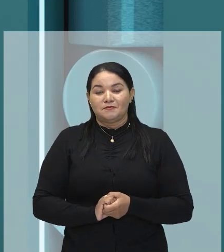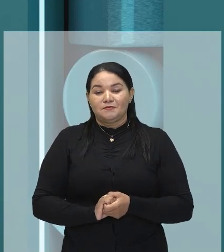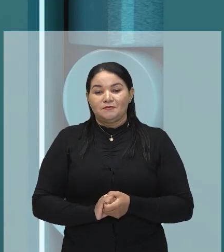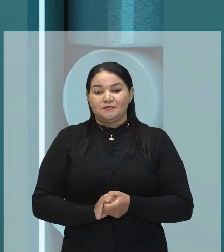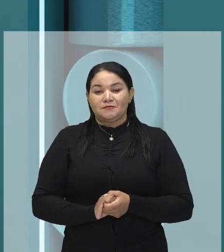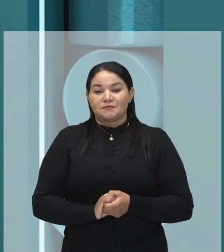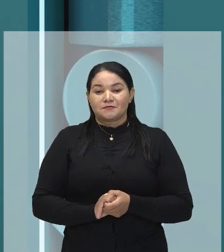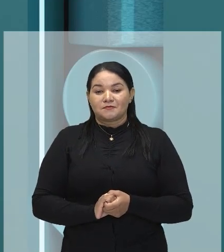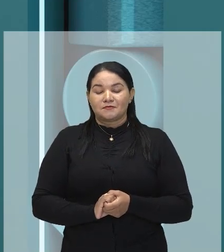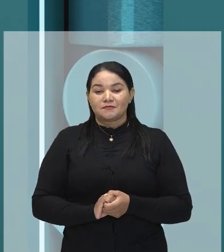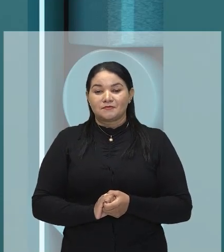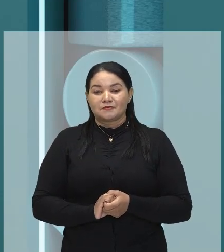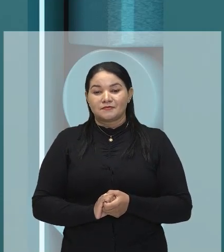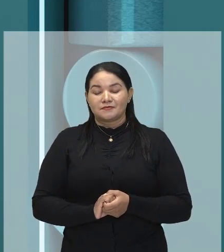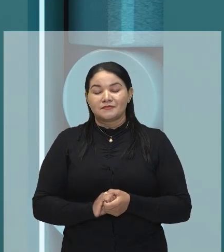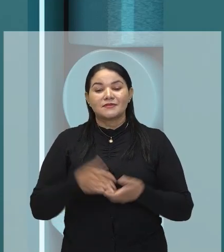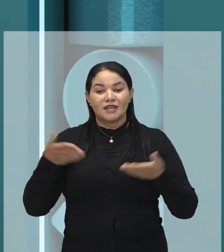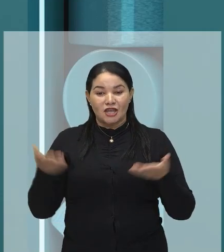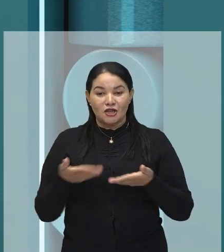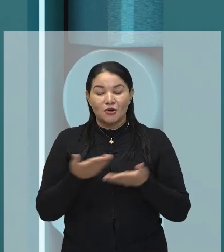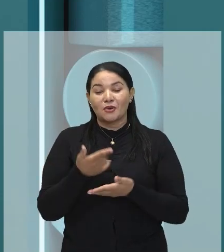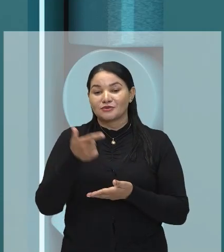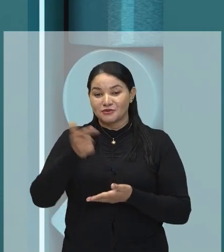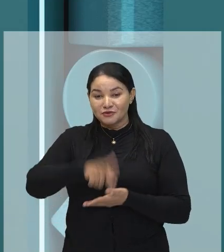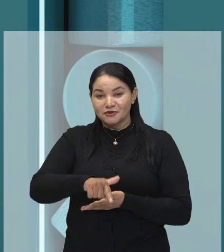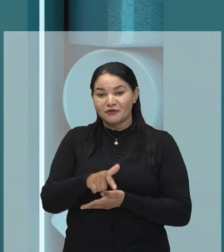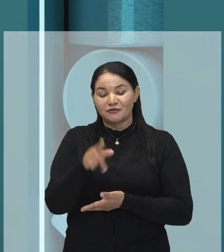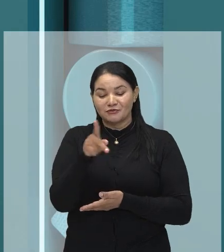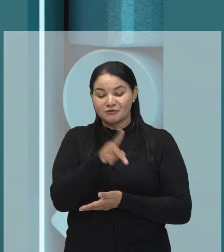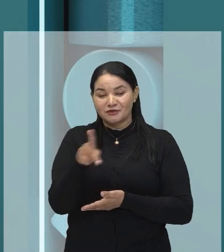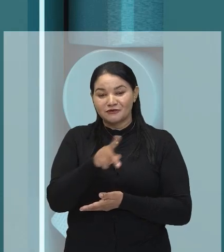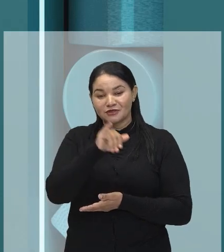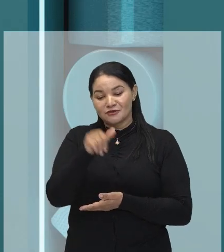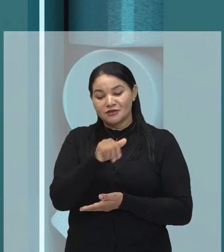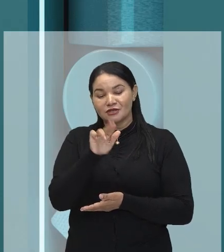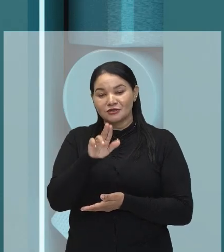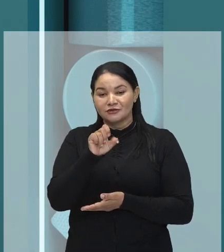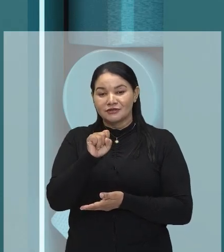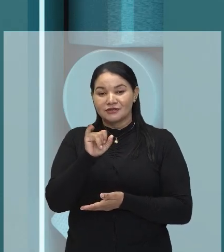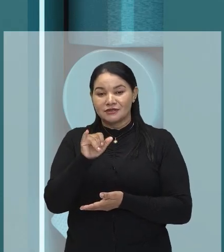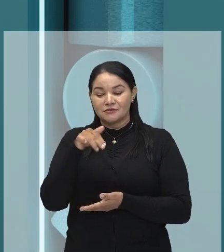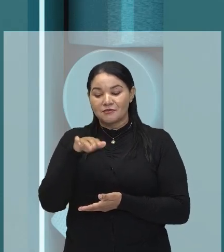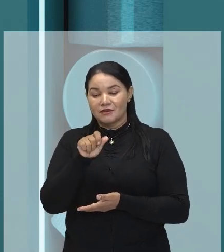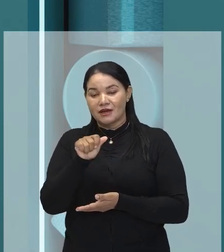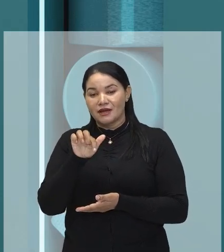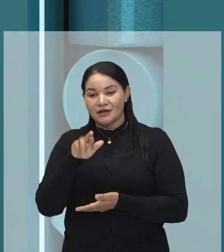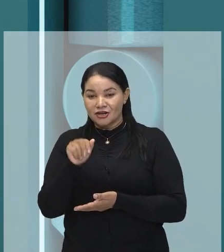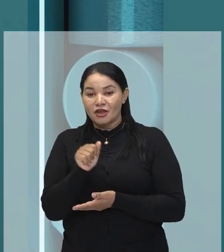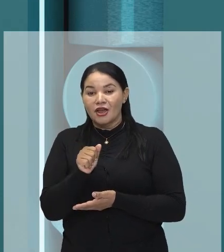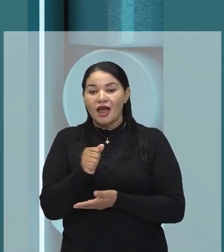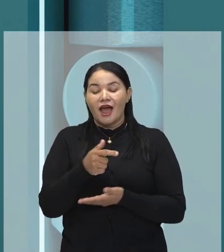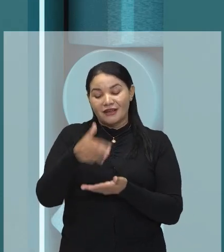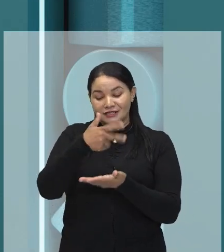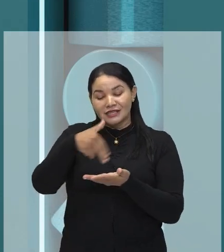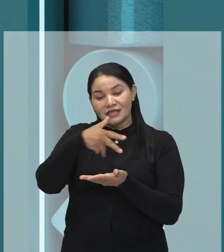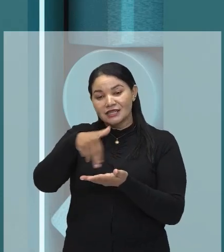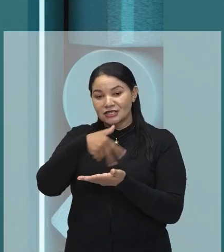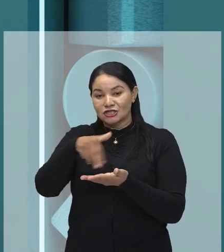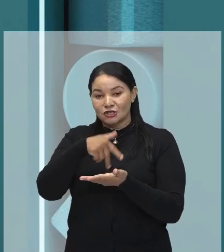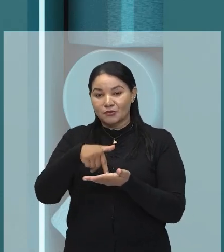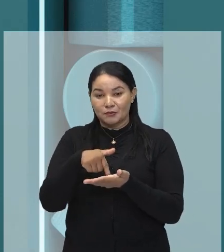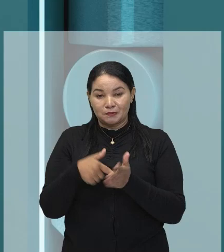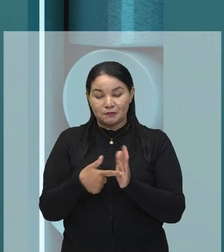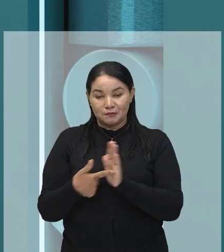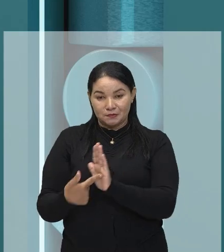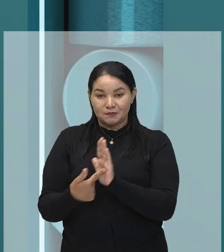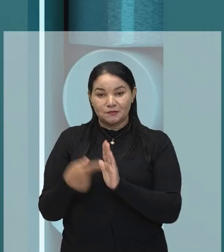E agora vamos mostrar novamente a professora Jucimara, que vai demonstrar esse ritmo da dança Siriri.